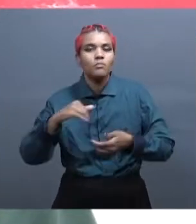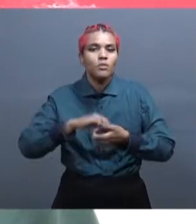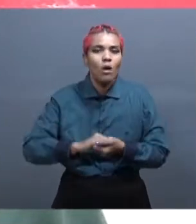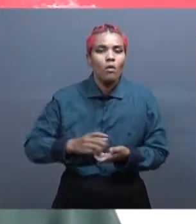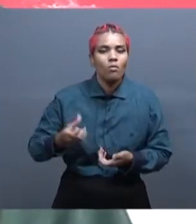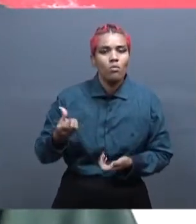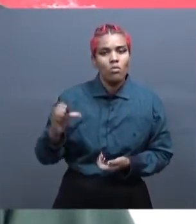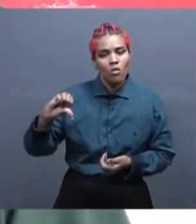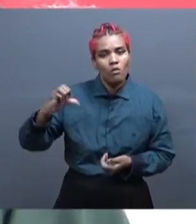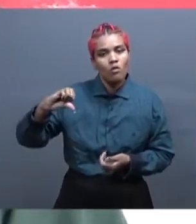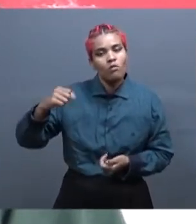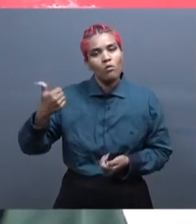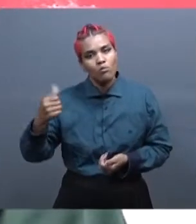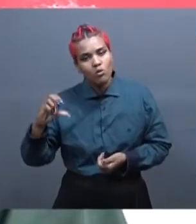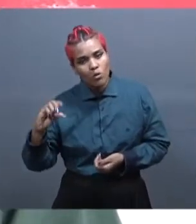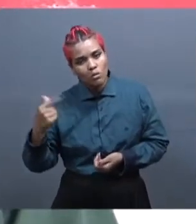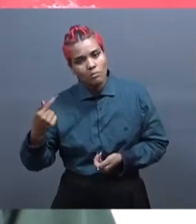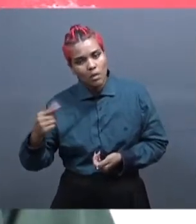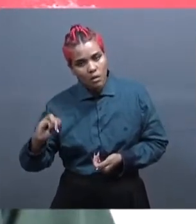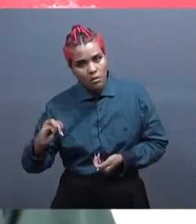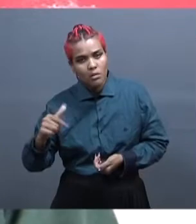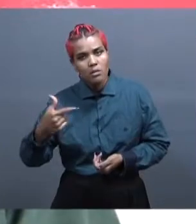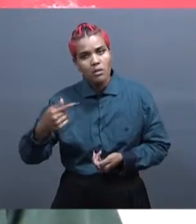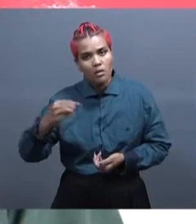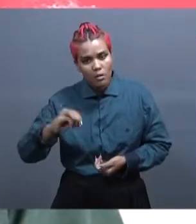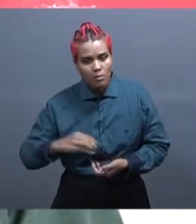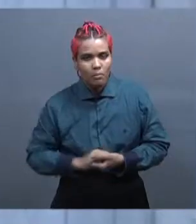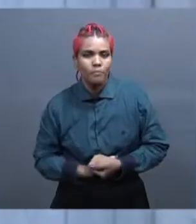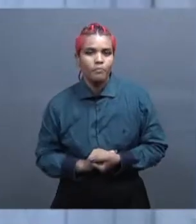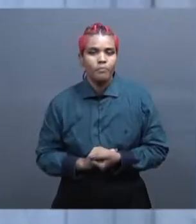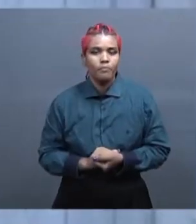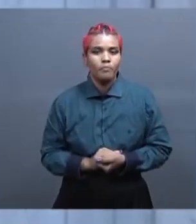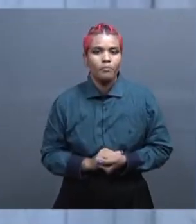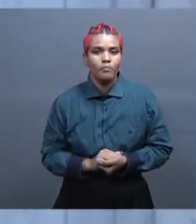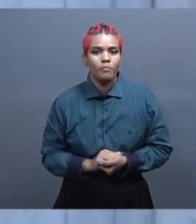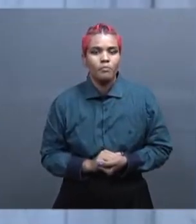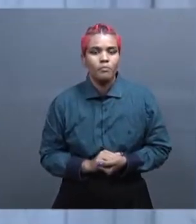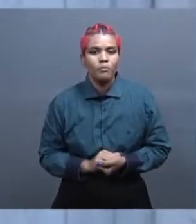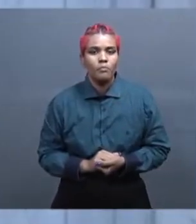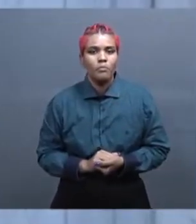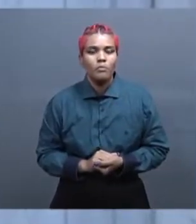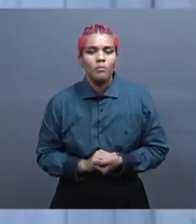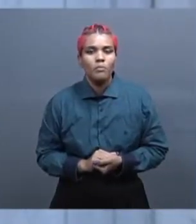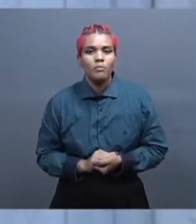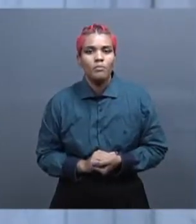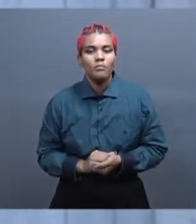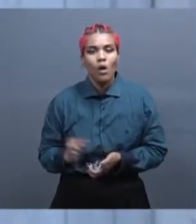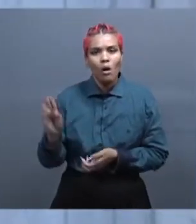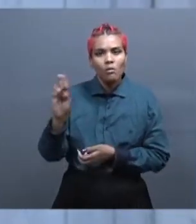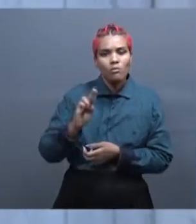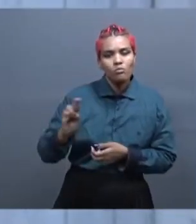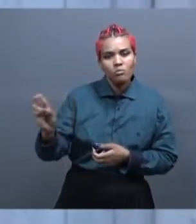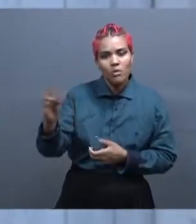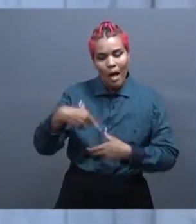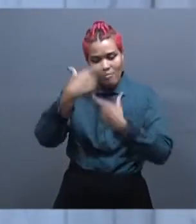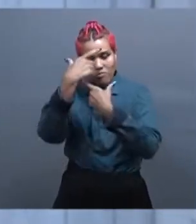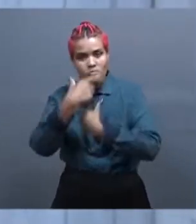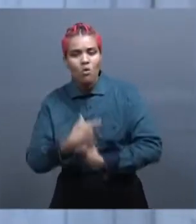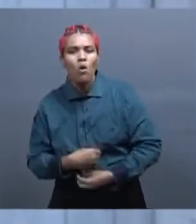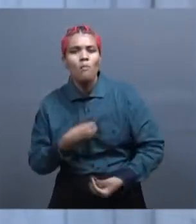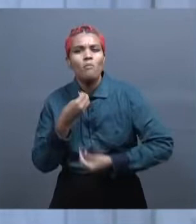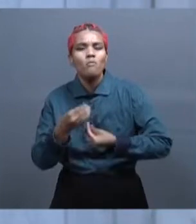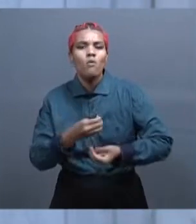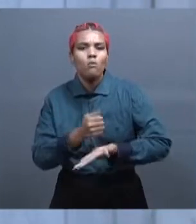01 70 fernando cunha para o jornal da ufu utilizar o próprio corpo com o suporte